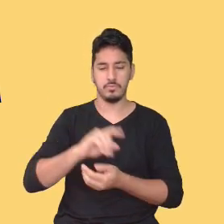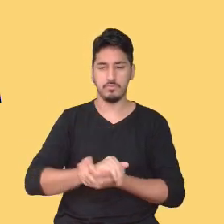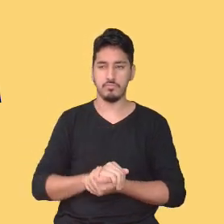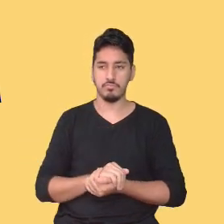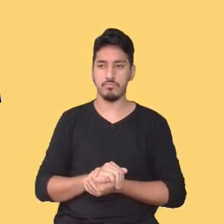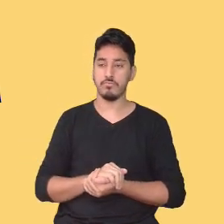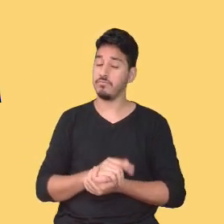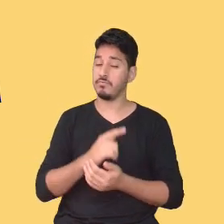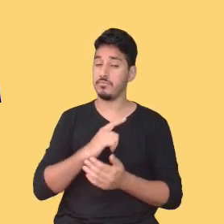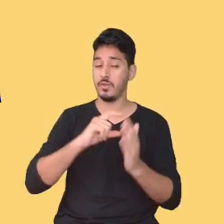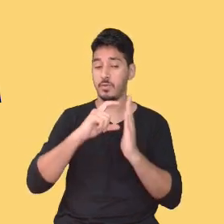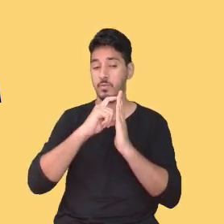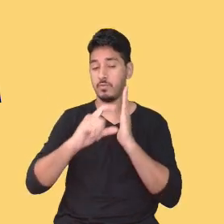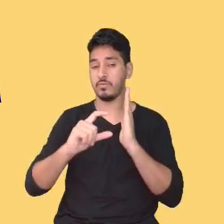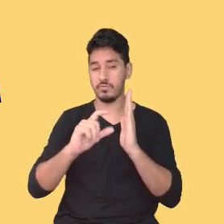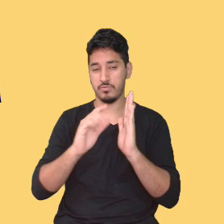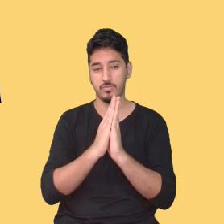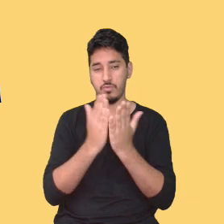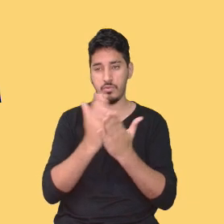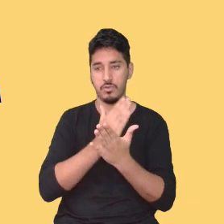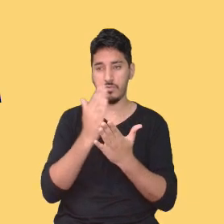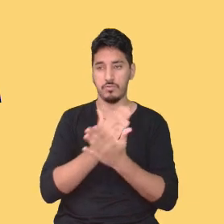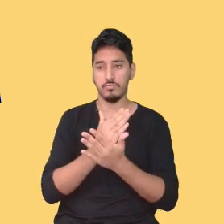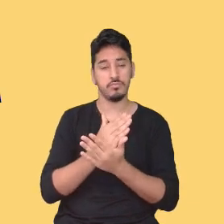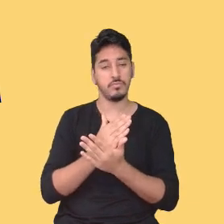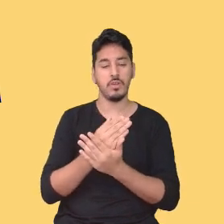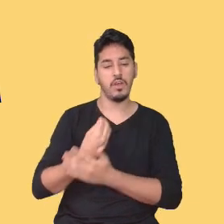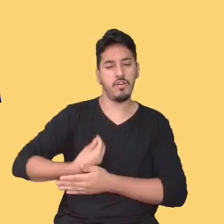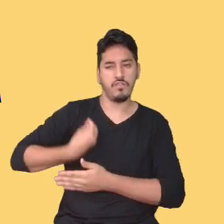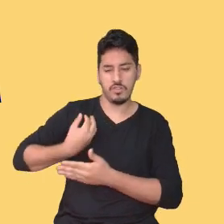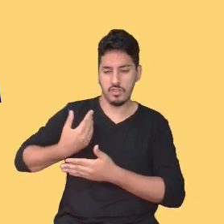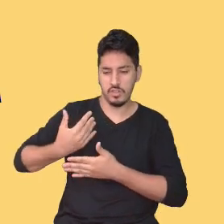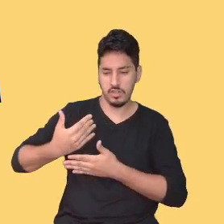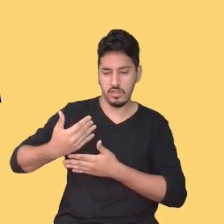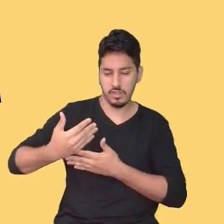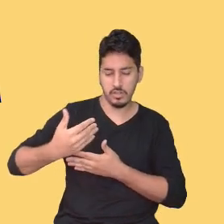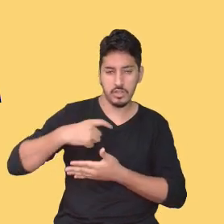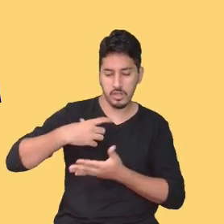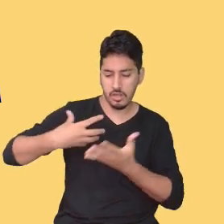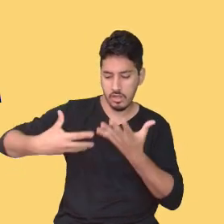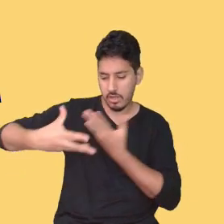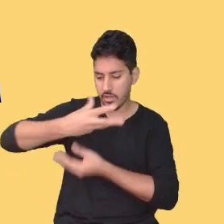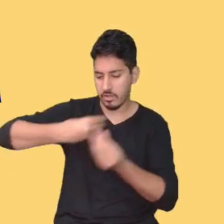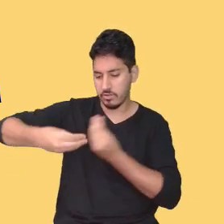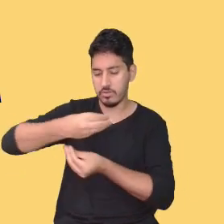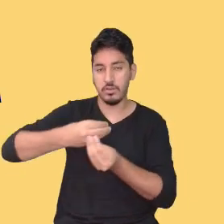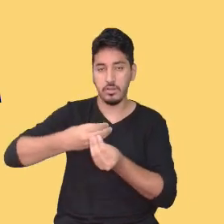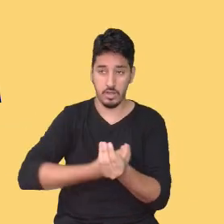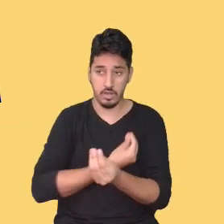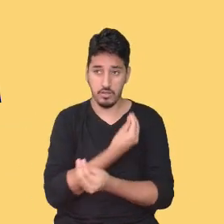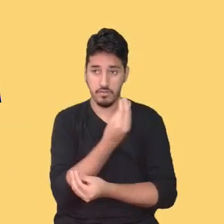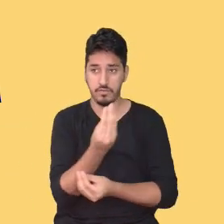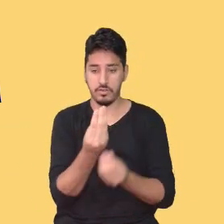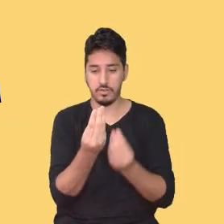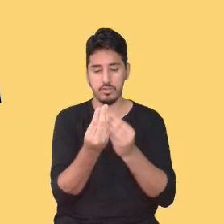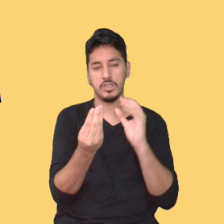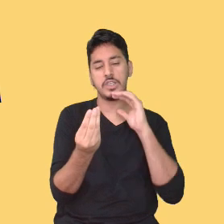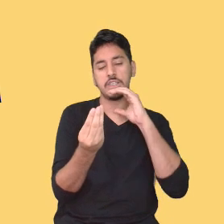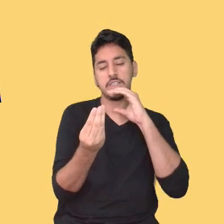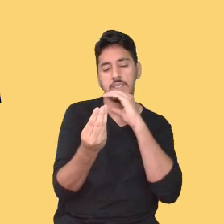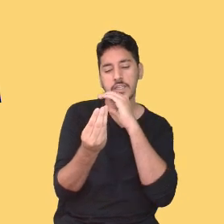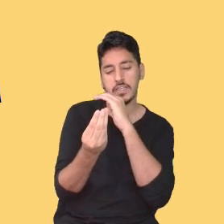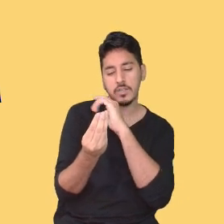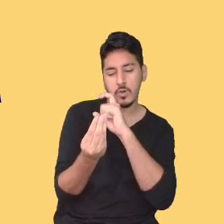muito bacana que ele diz o seguinte: o correr da vida embrulha tudo. A vida é assim: esquenta e